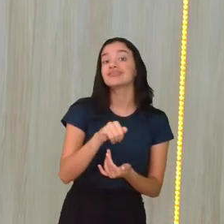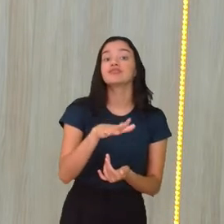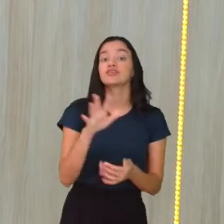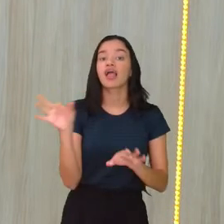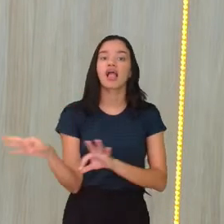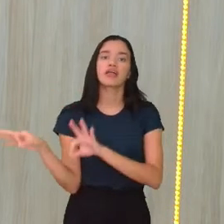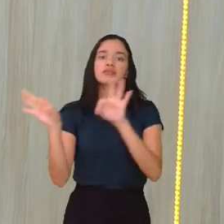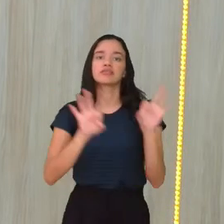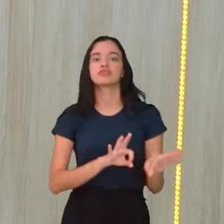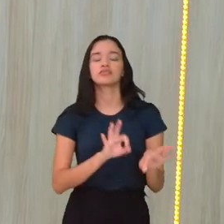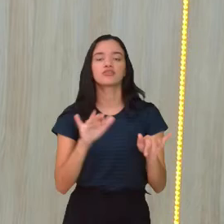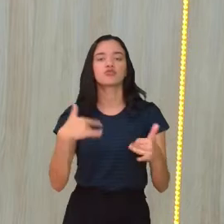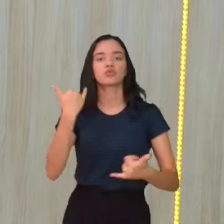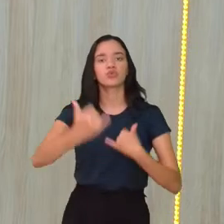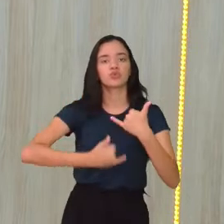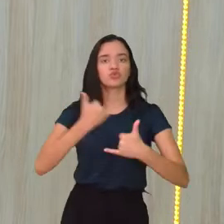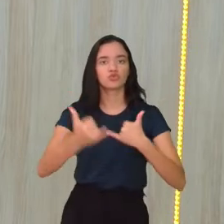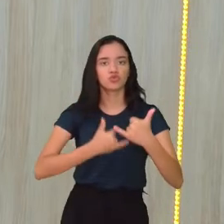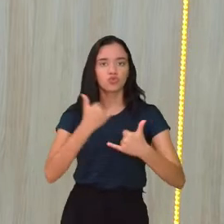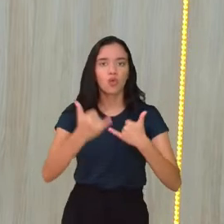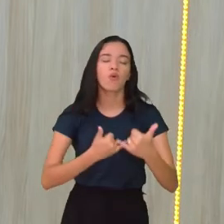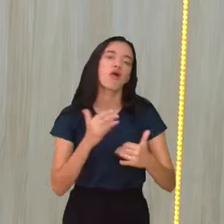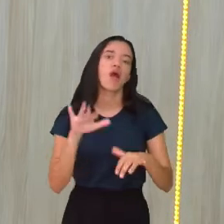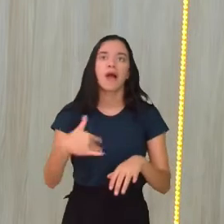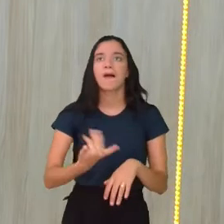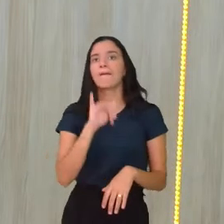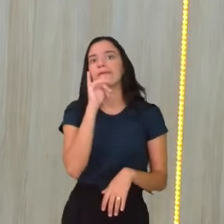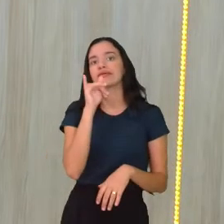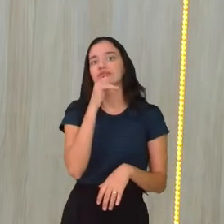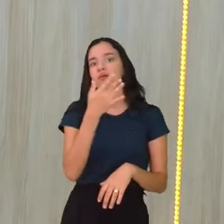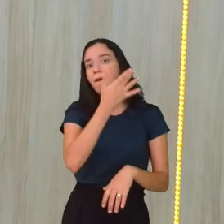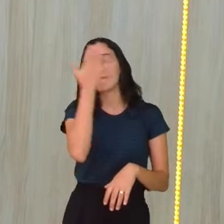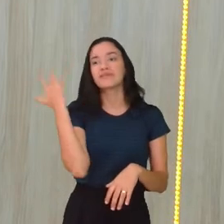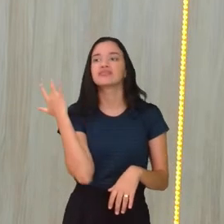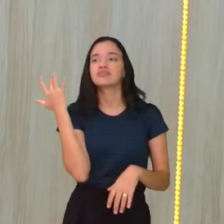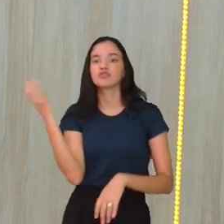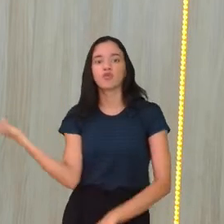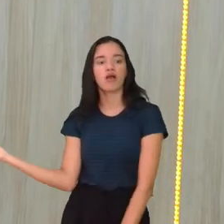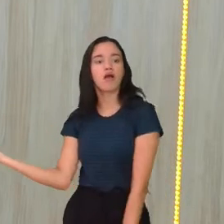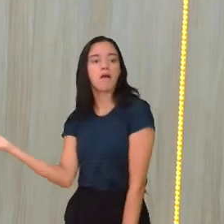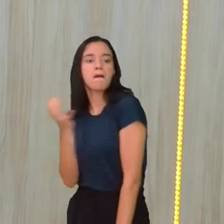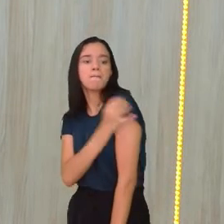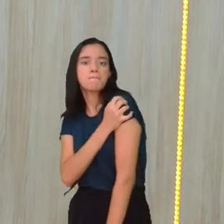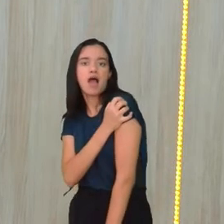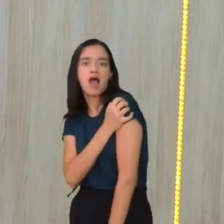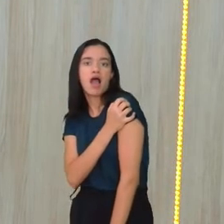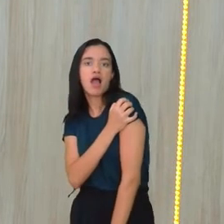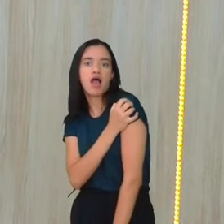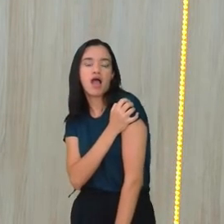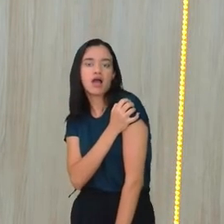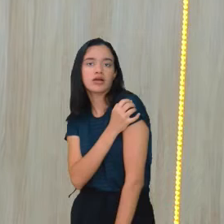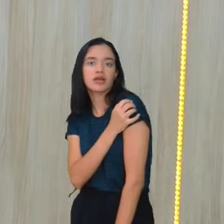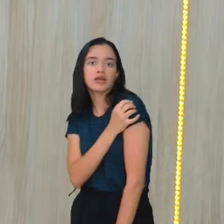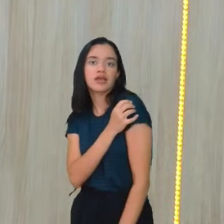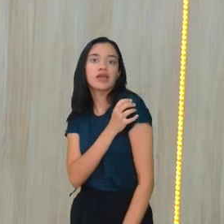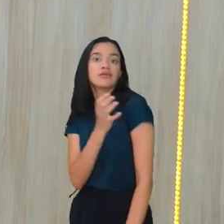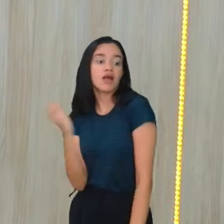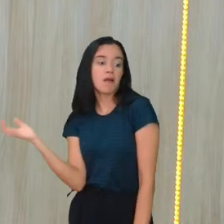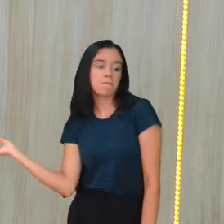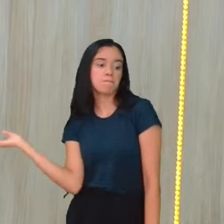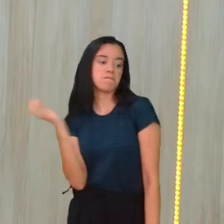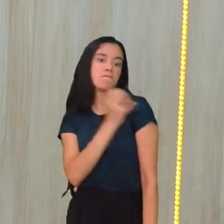nos assistindo, quando joga queimado, e por exemplo, alguém é queimado e a bola bate na pessoa do time